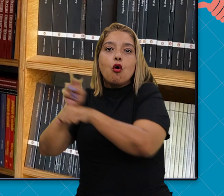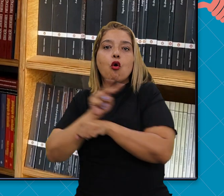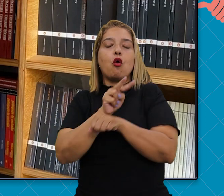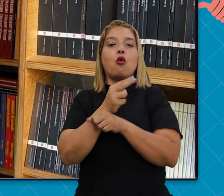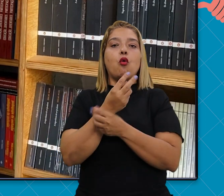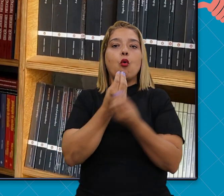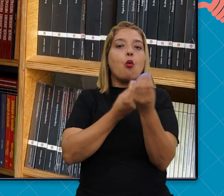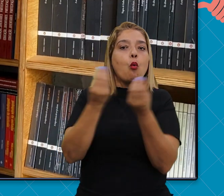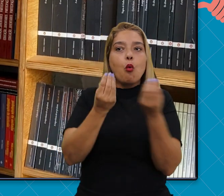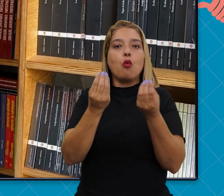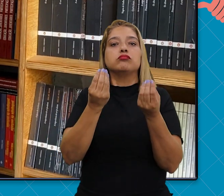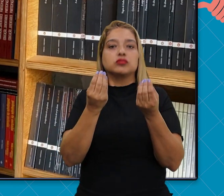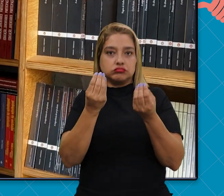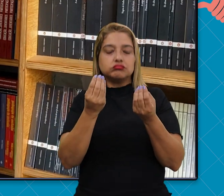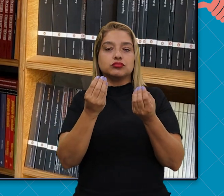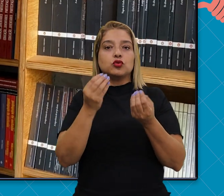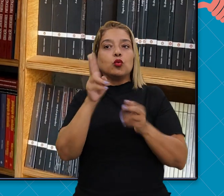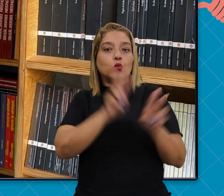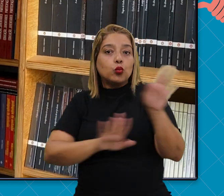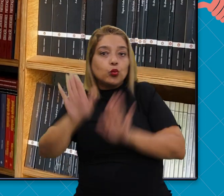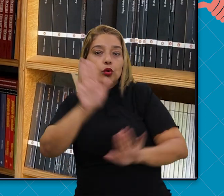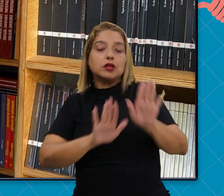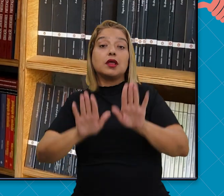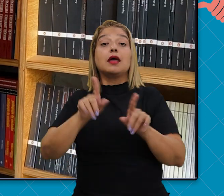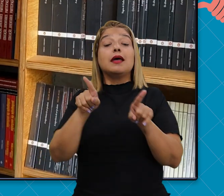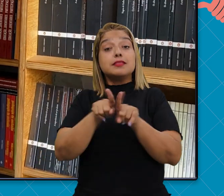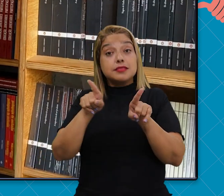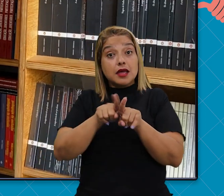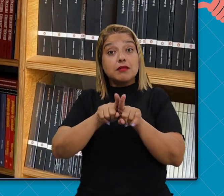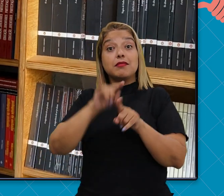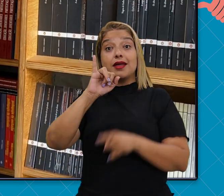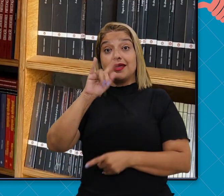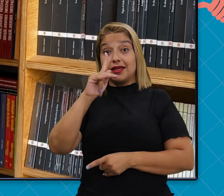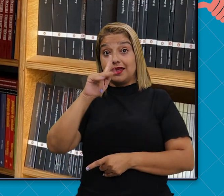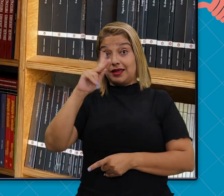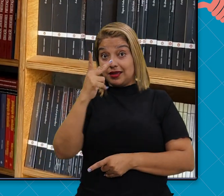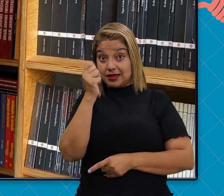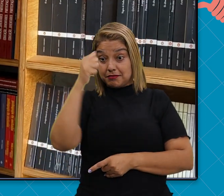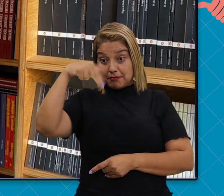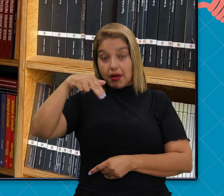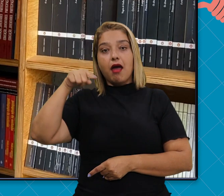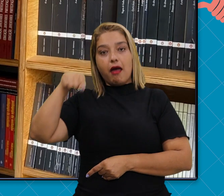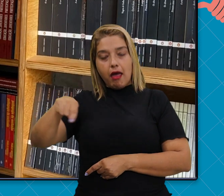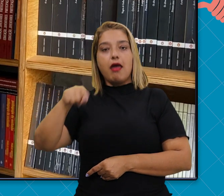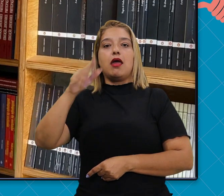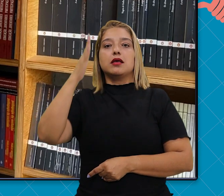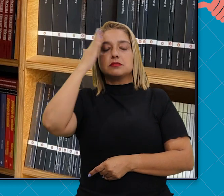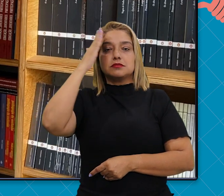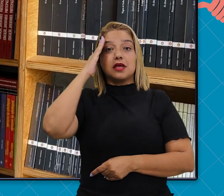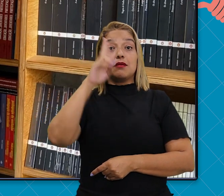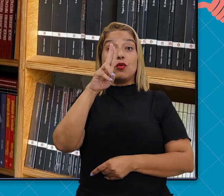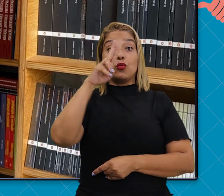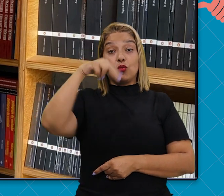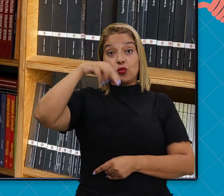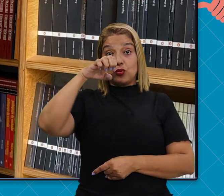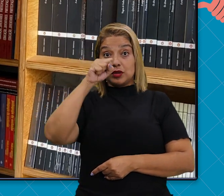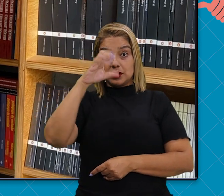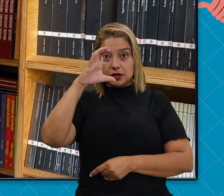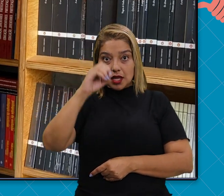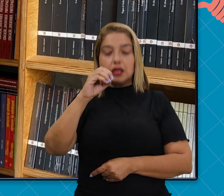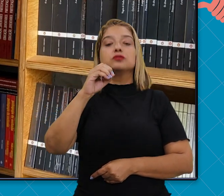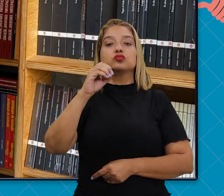tomar conta desse patrimônio, mas é também reconhecido como patrimônio pela Unesco, que é um